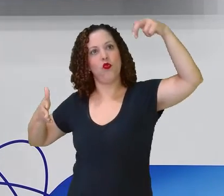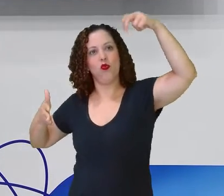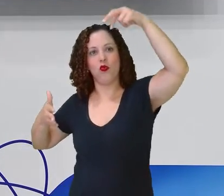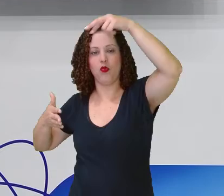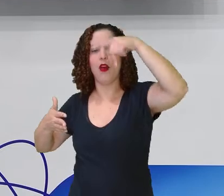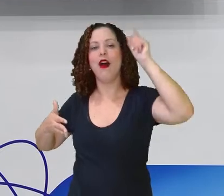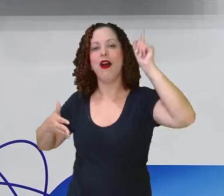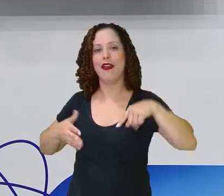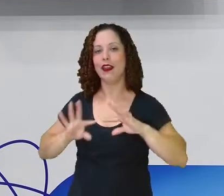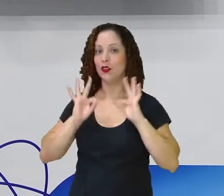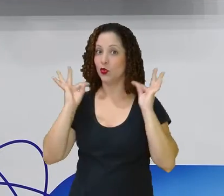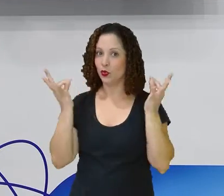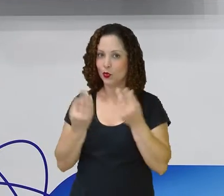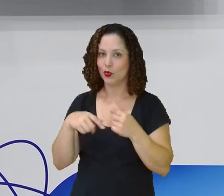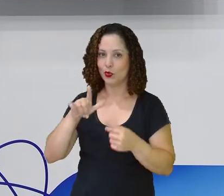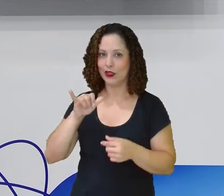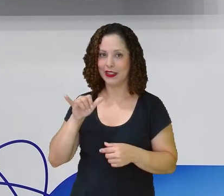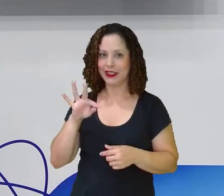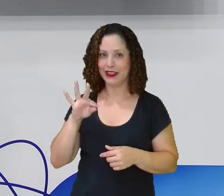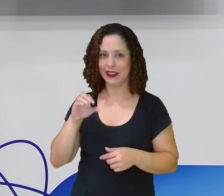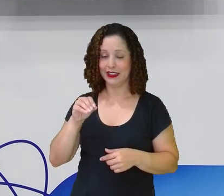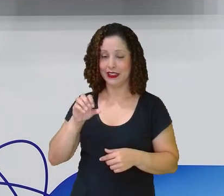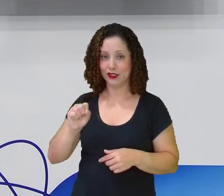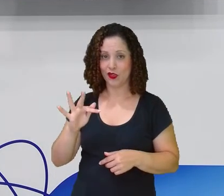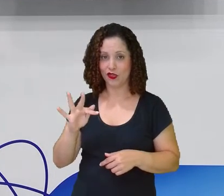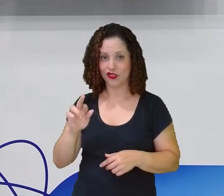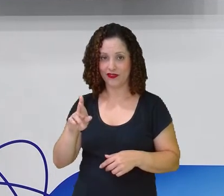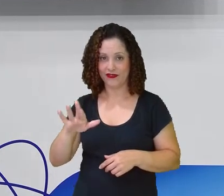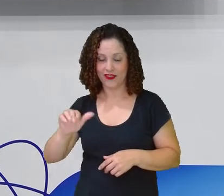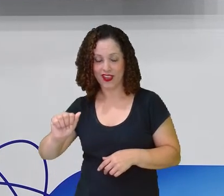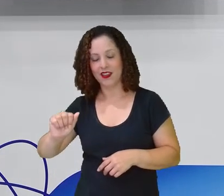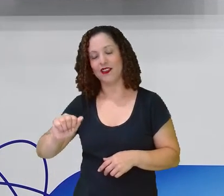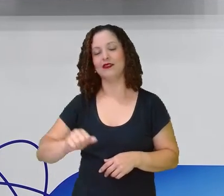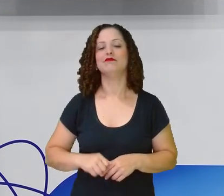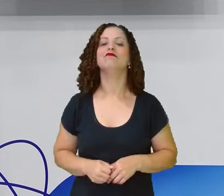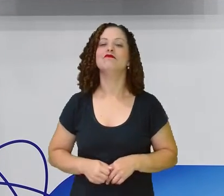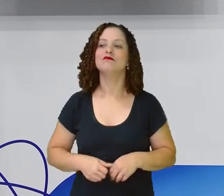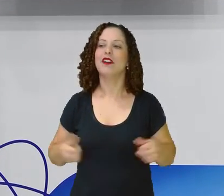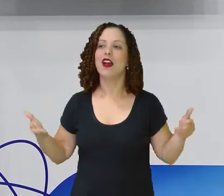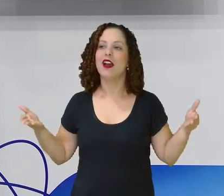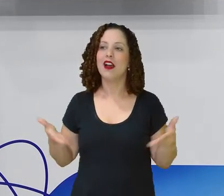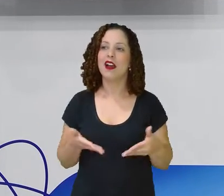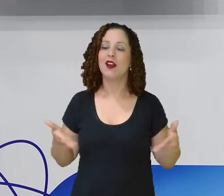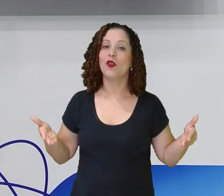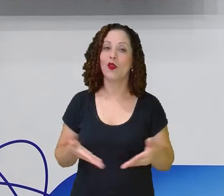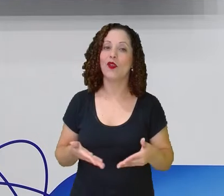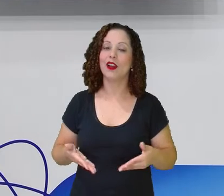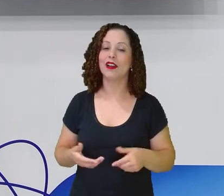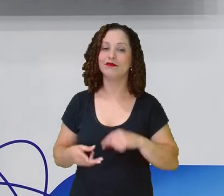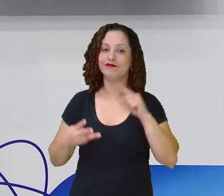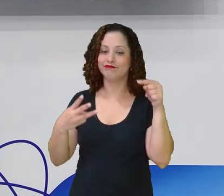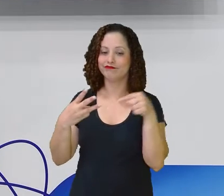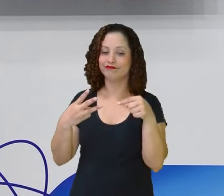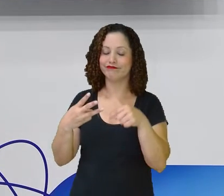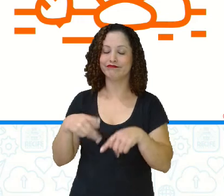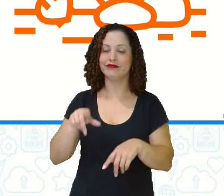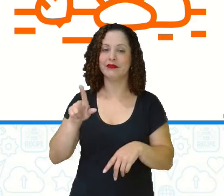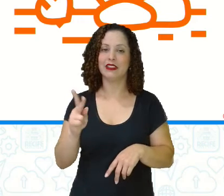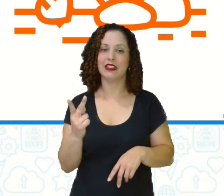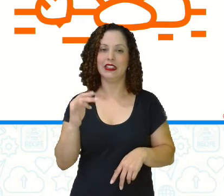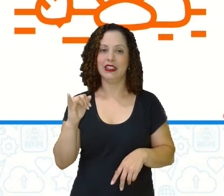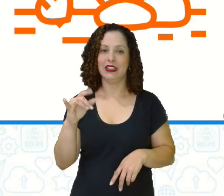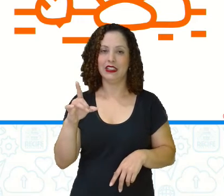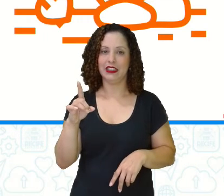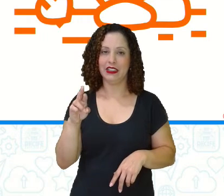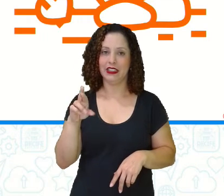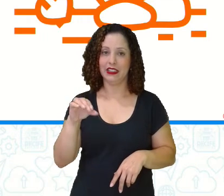já falamos da atmosfera, já falamos da litosfera, e agora nós vamos para a hidrosfera. Falei do